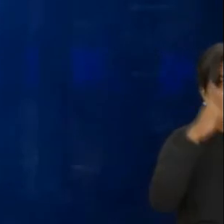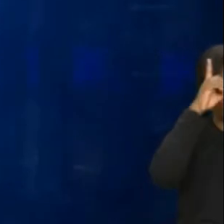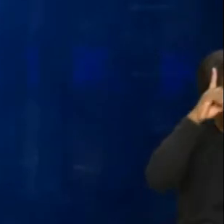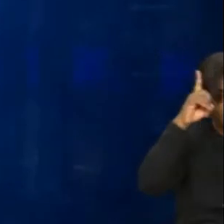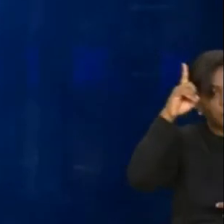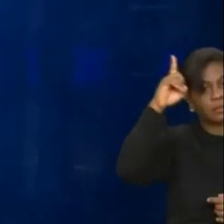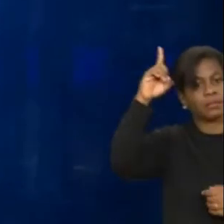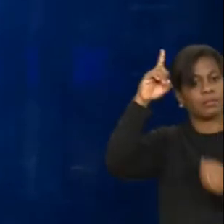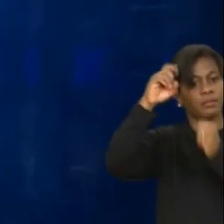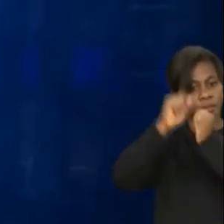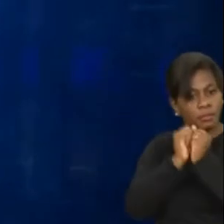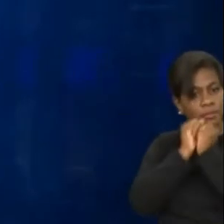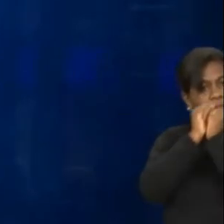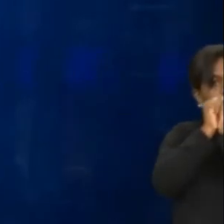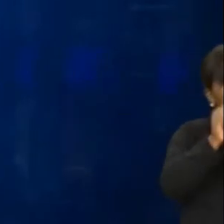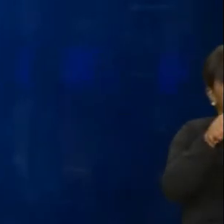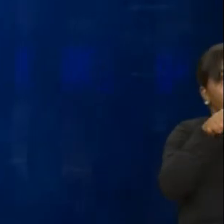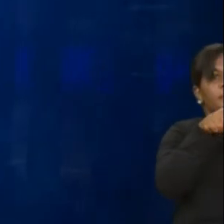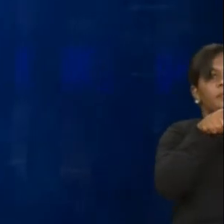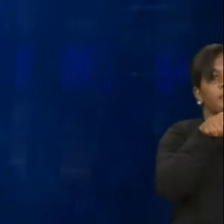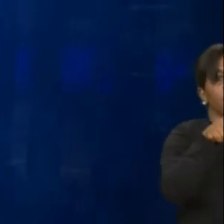Quando você sente medo,